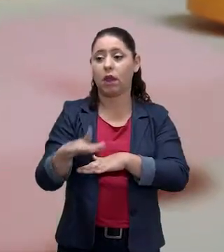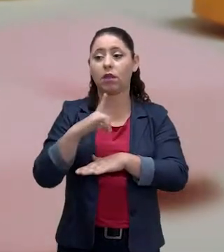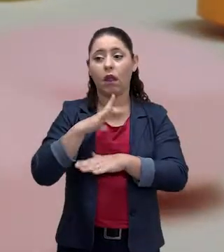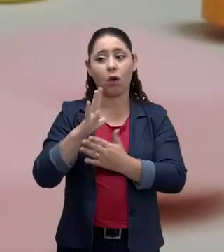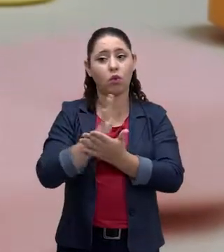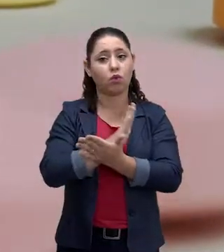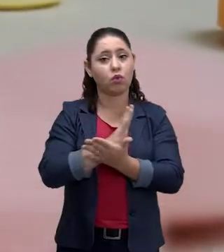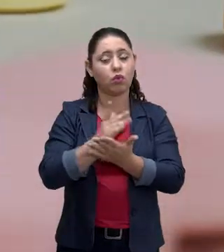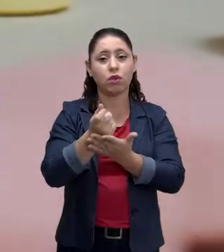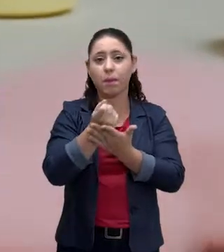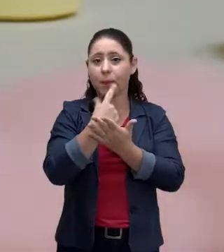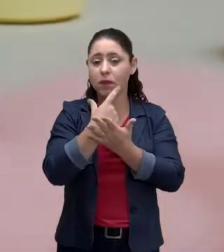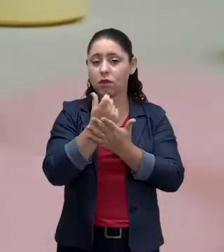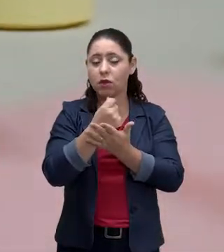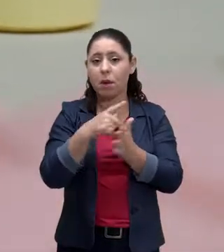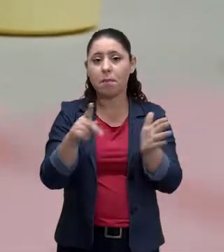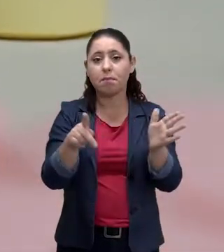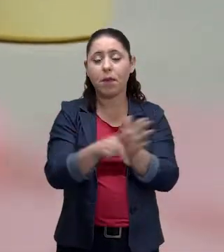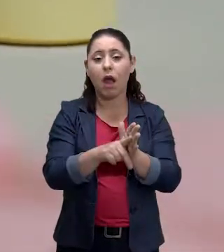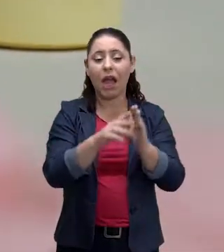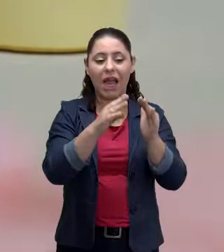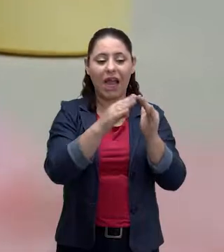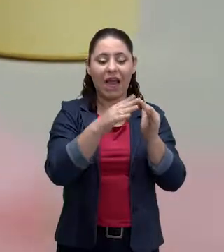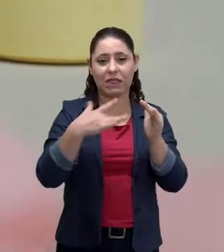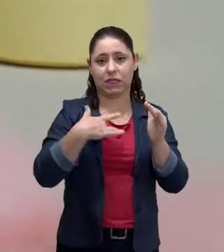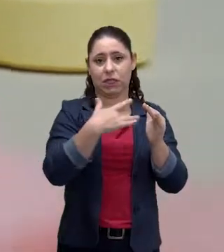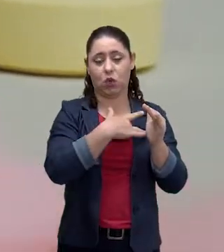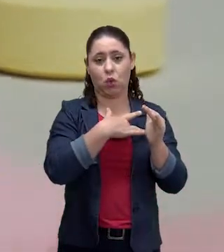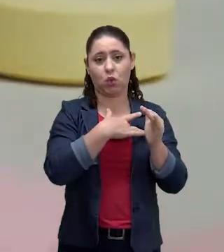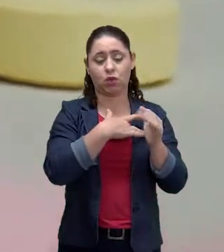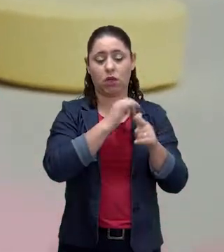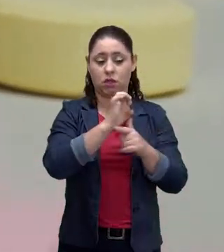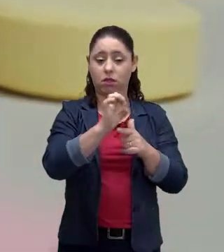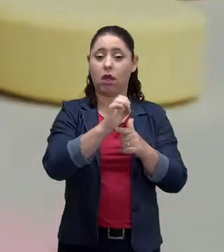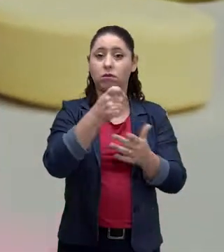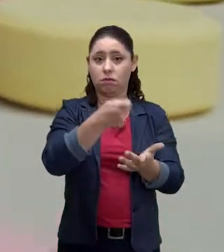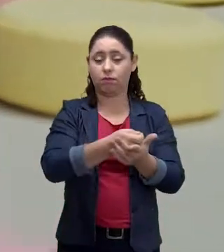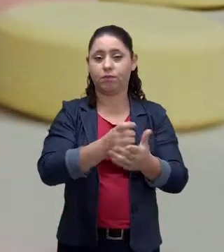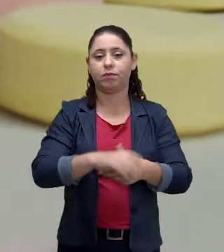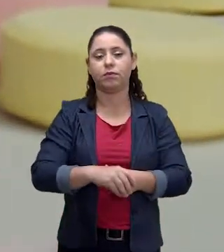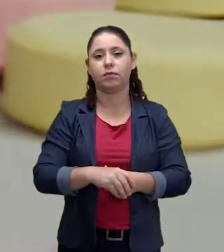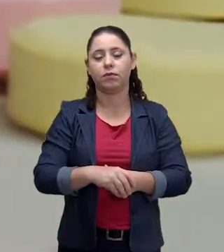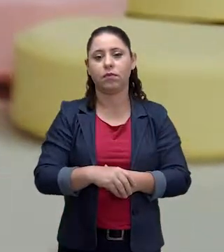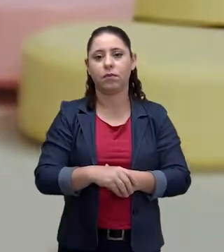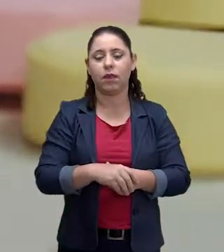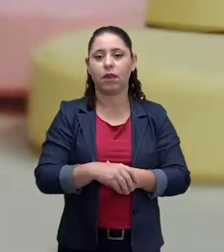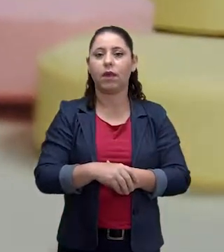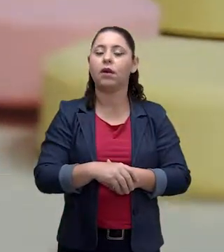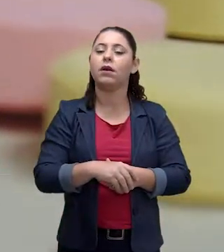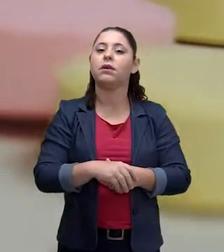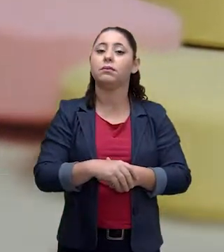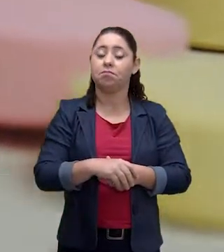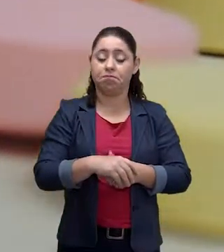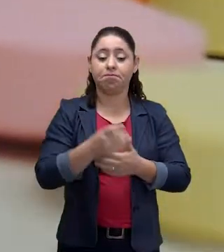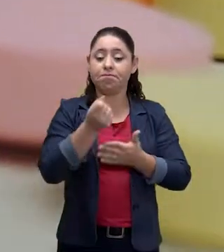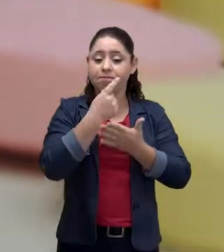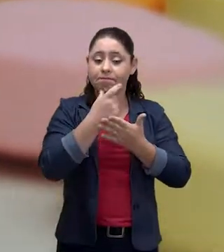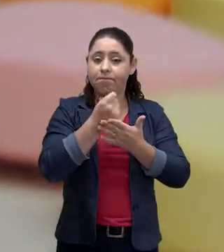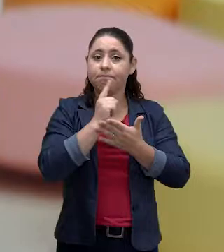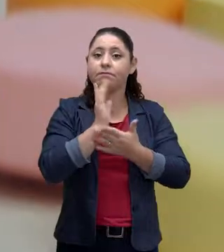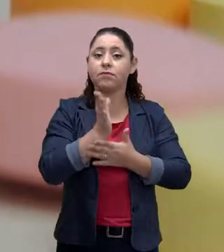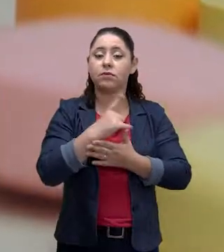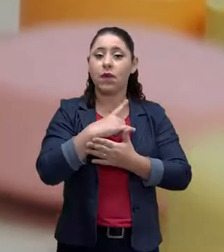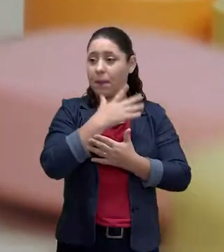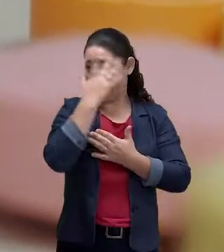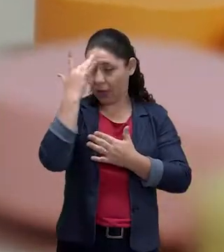alguns medicamentos em falta pela Casa da Saúde, que é a obrigação do Estado. São medicamentos padronizados